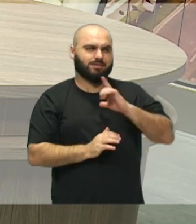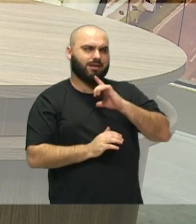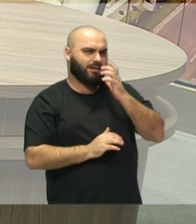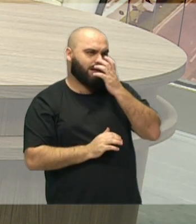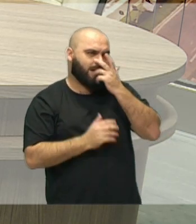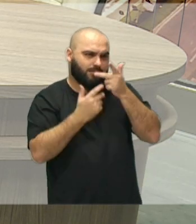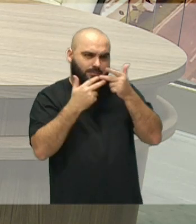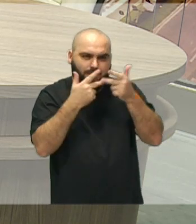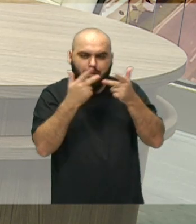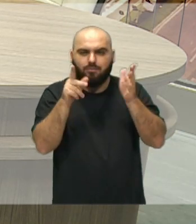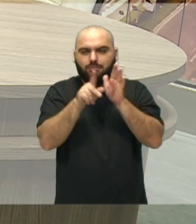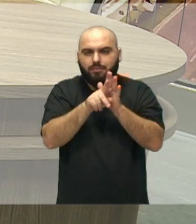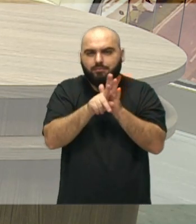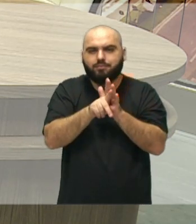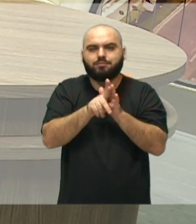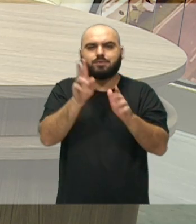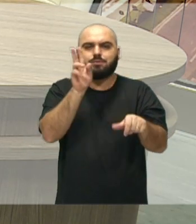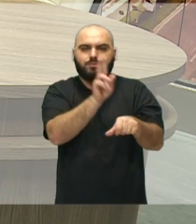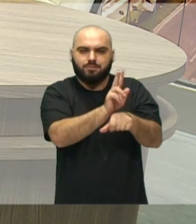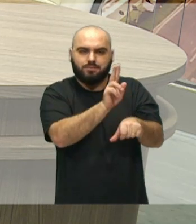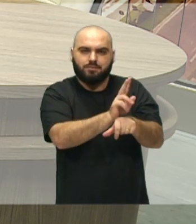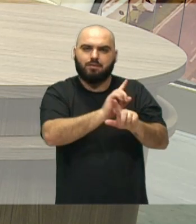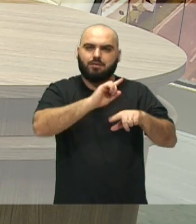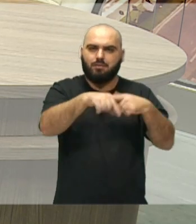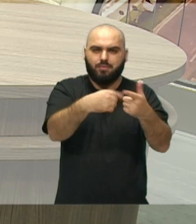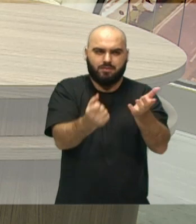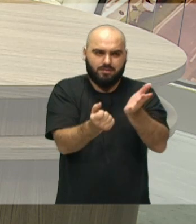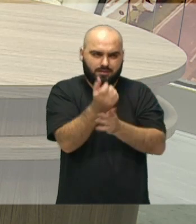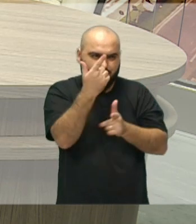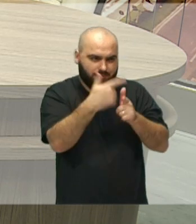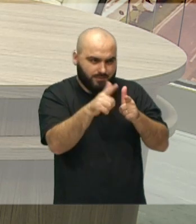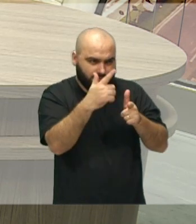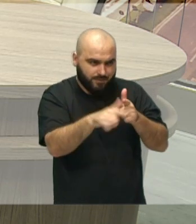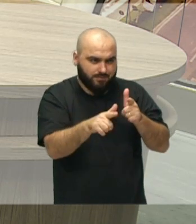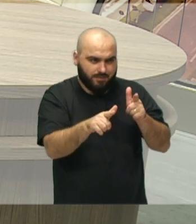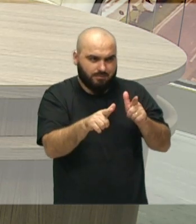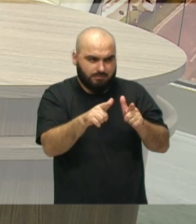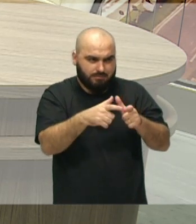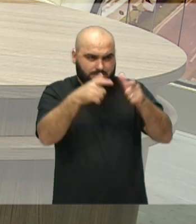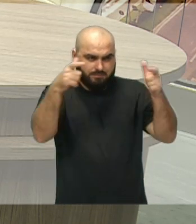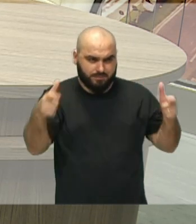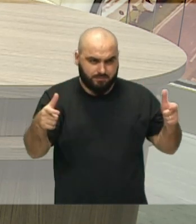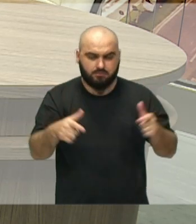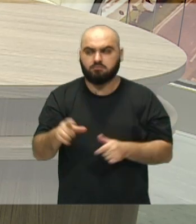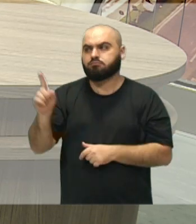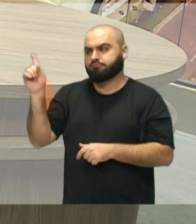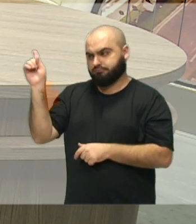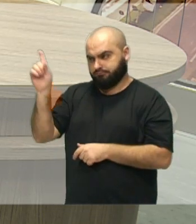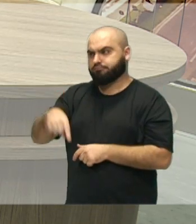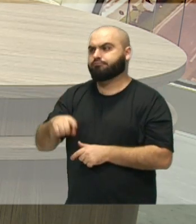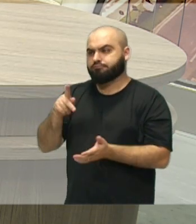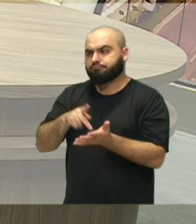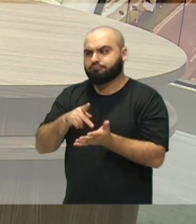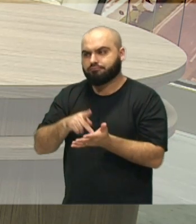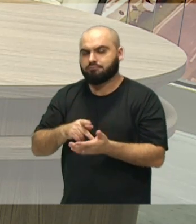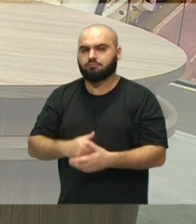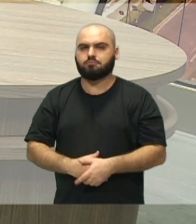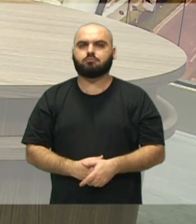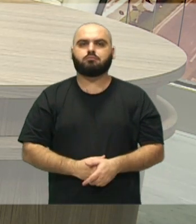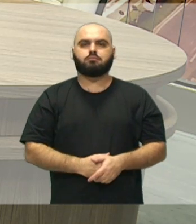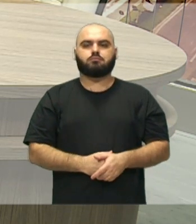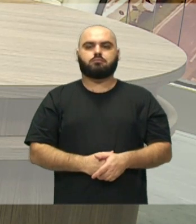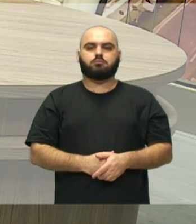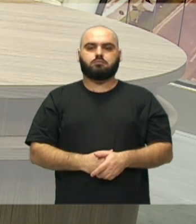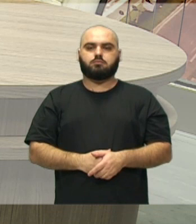introduzidos, que são exóticos e depois acabam gerando um problema ambiental um super maior. Problema, né? E então